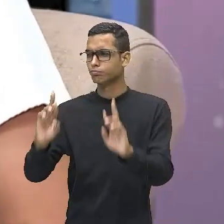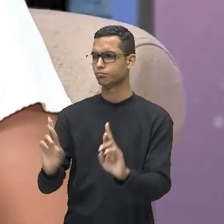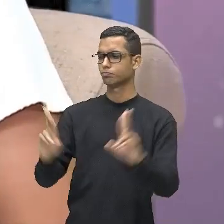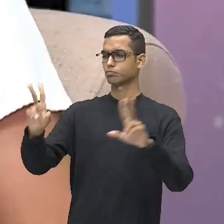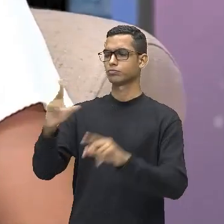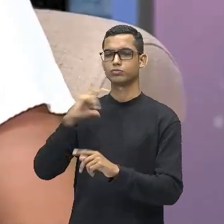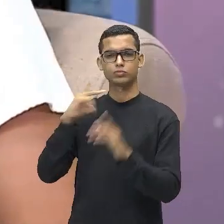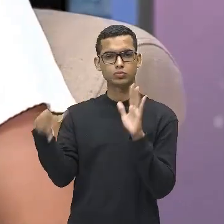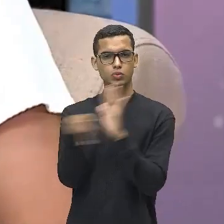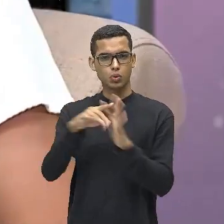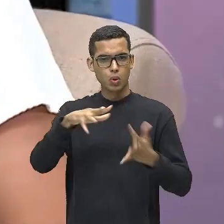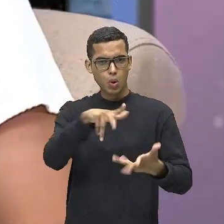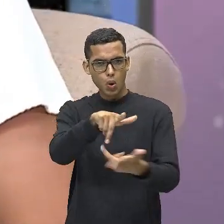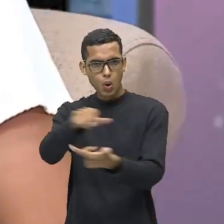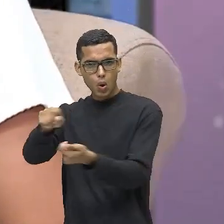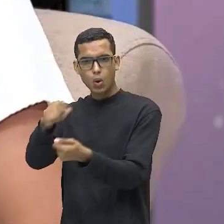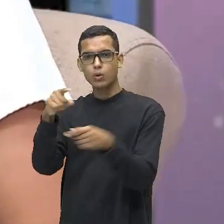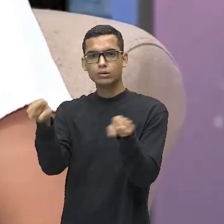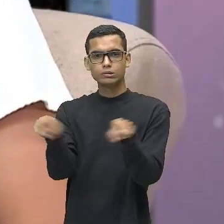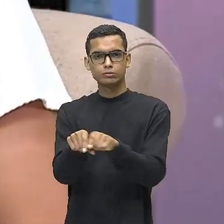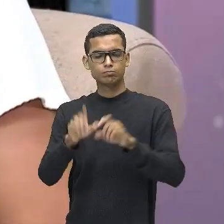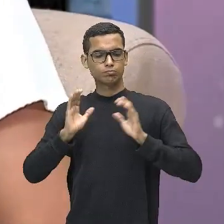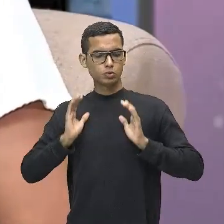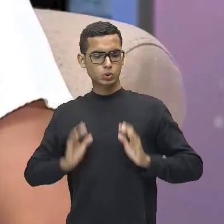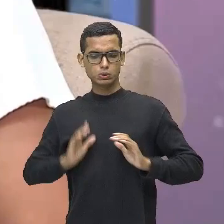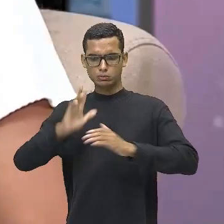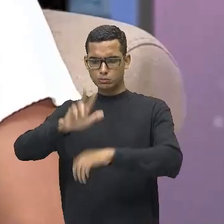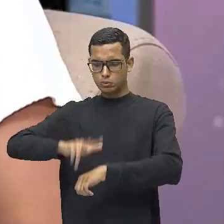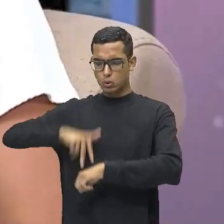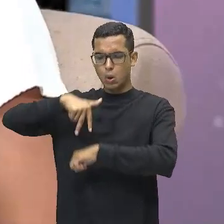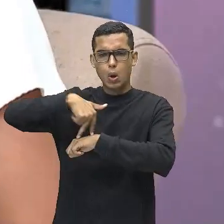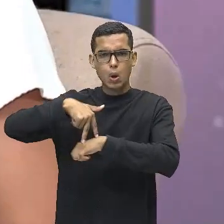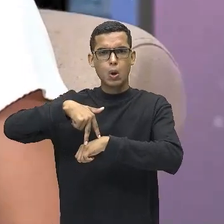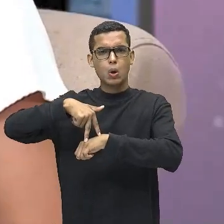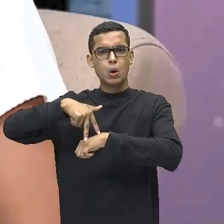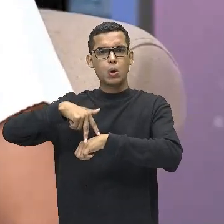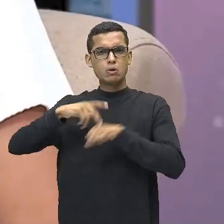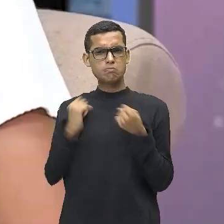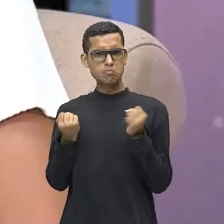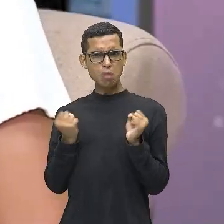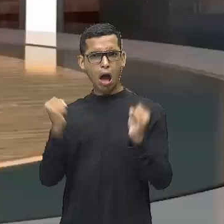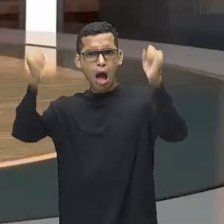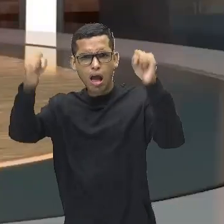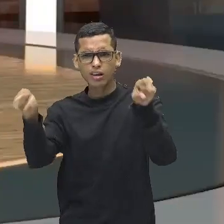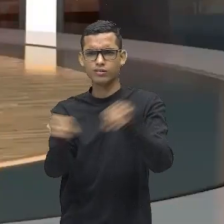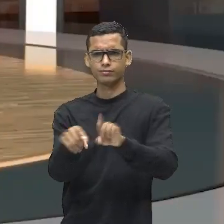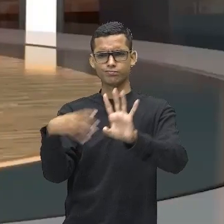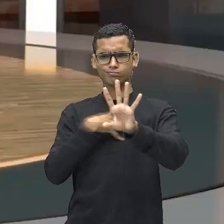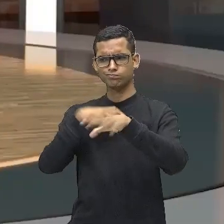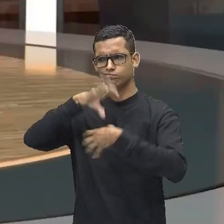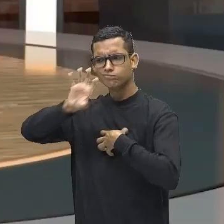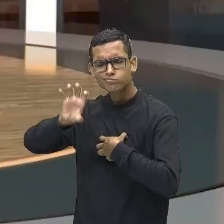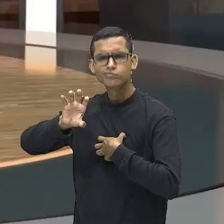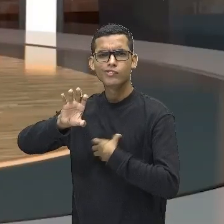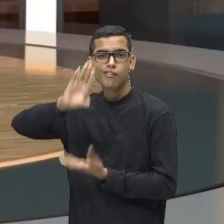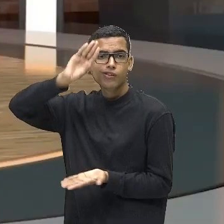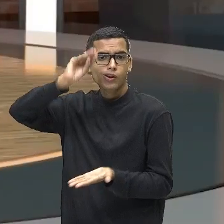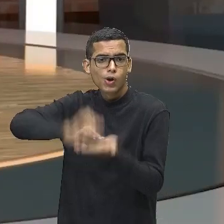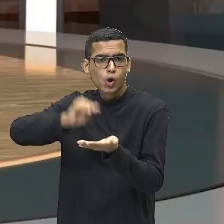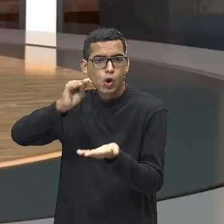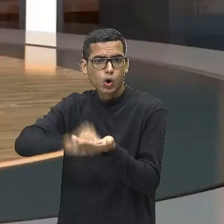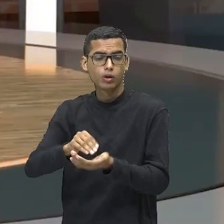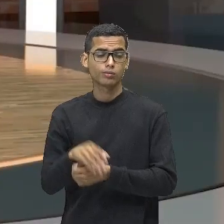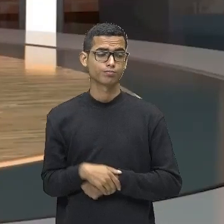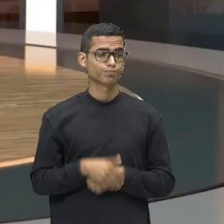um comportamento agressivo, certo? E até uma falta de empatia. Bom, eu vou ter que